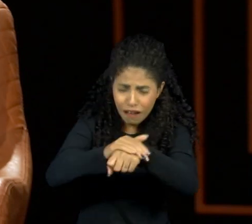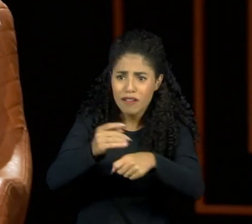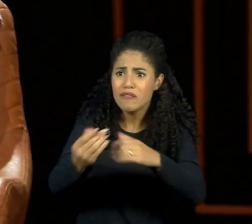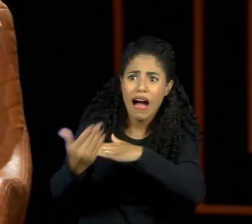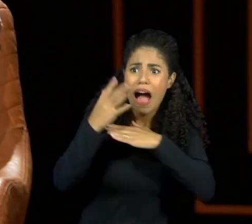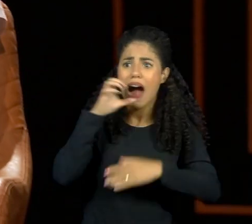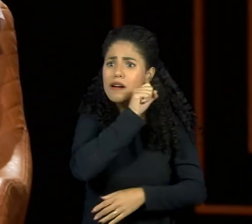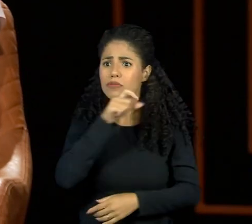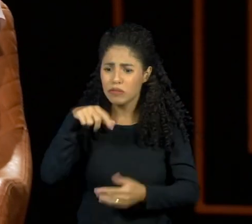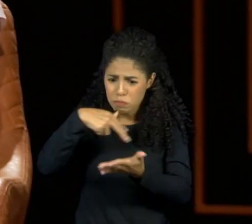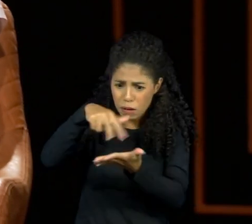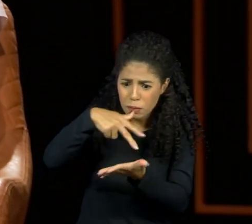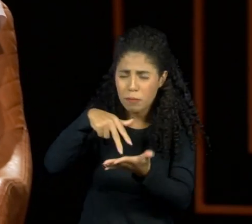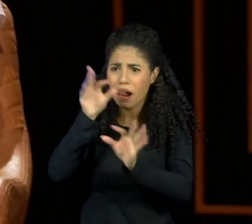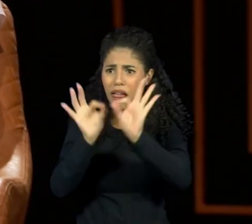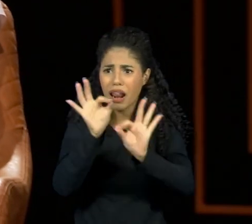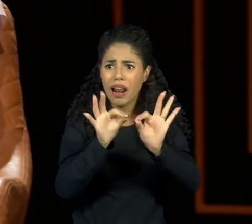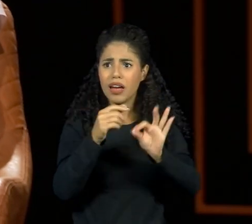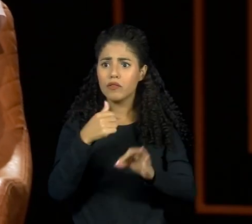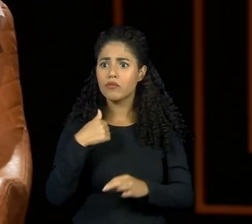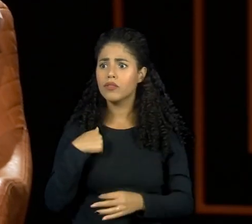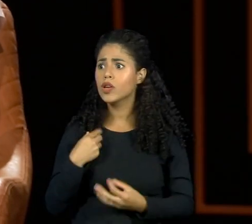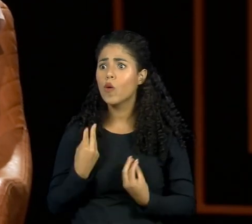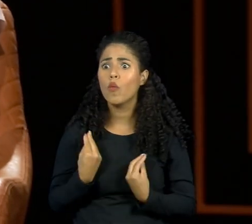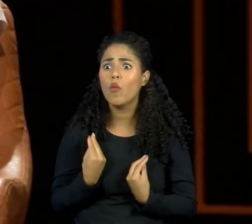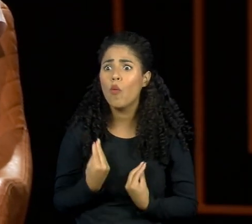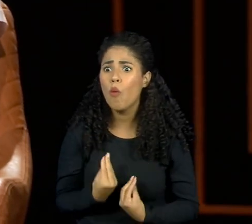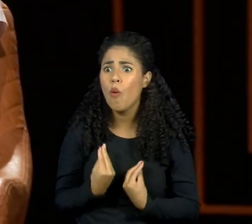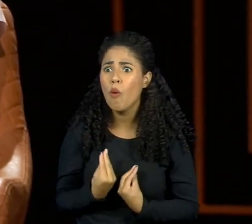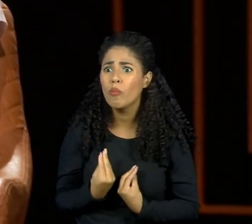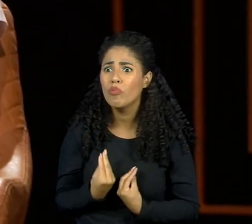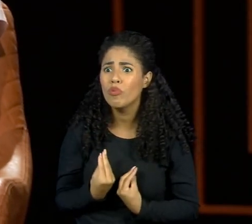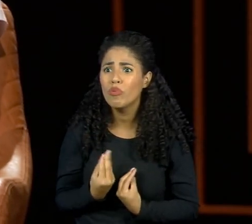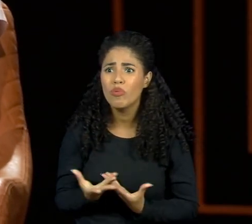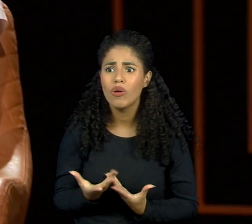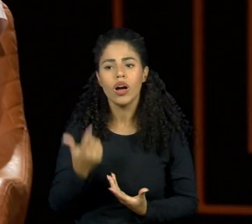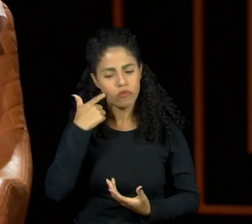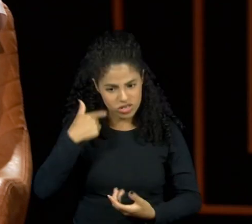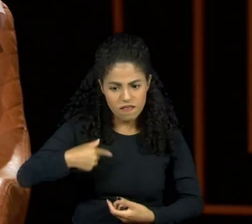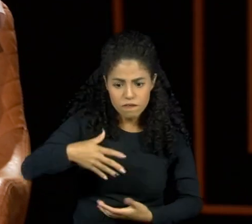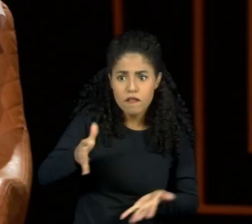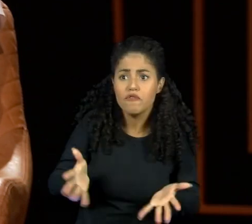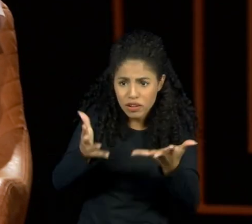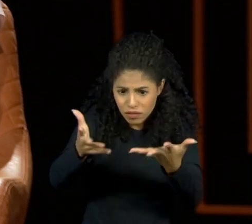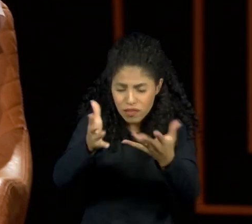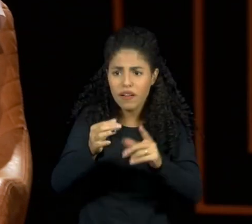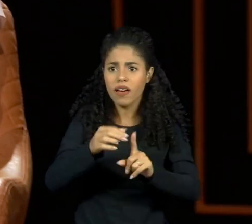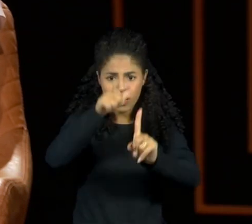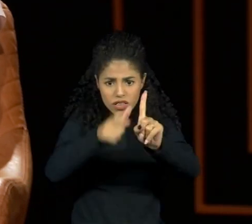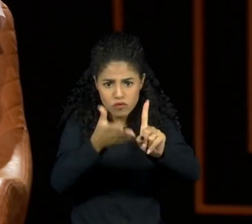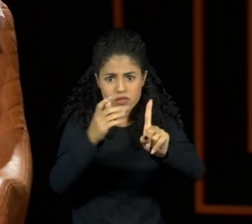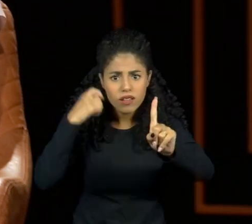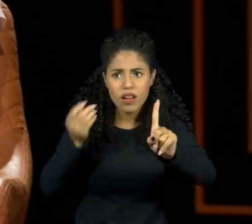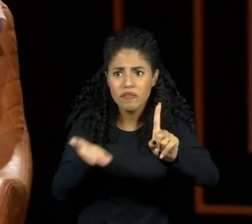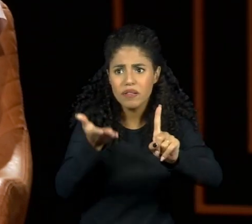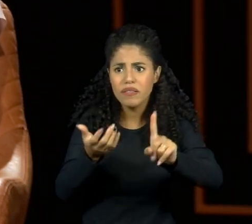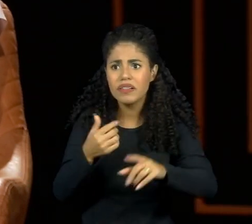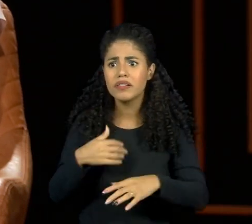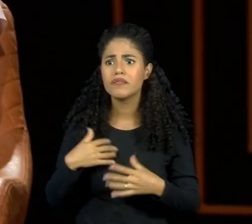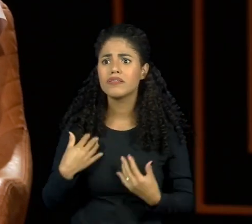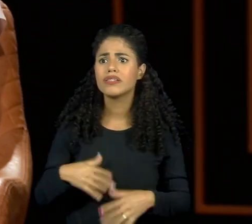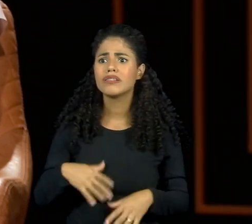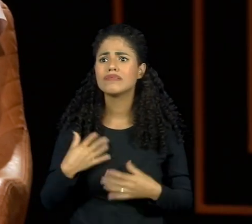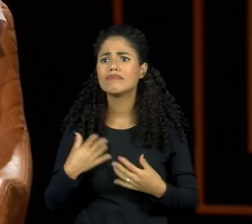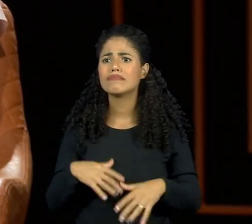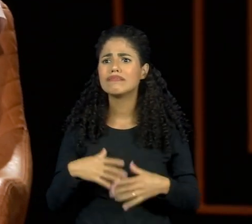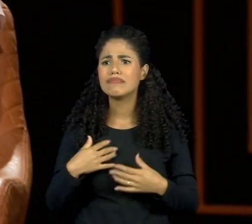Você praticamente dirigiu aquilo tudo para o Benedito. Pelo amor de Deus, entra em cena. Eu sibilava, eu falava você, eu tinha